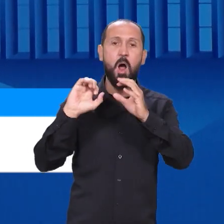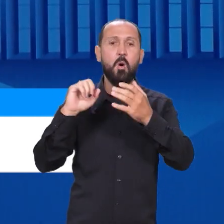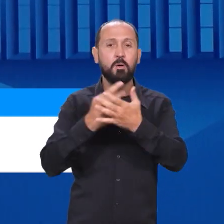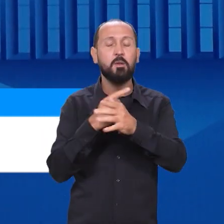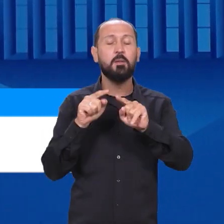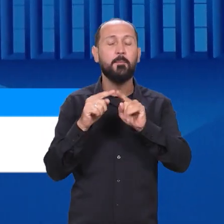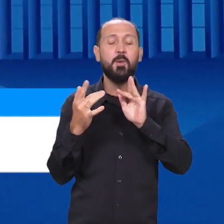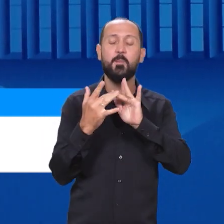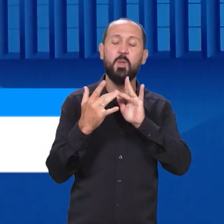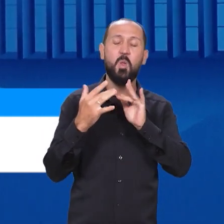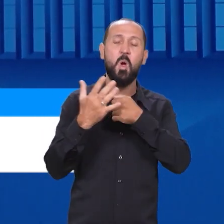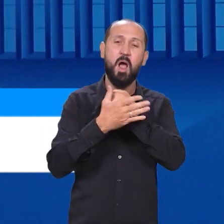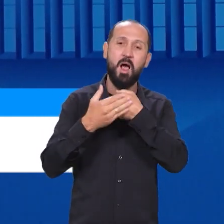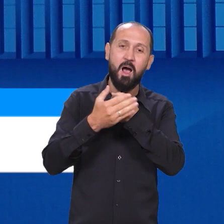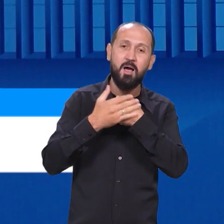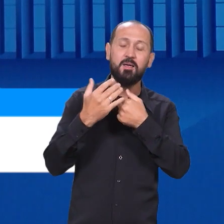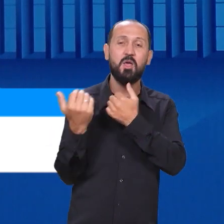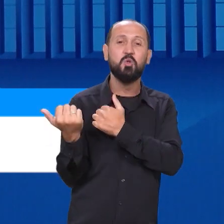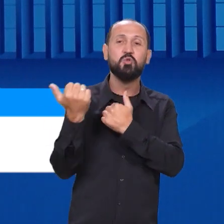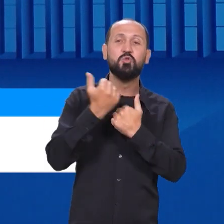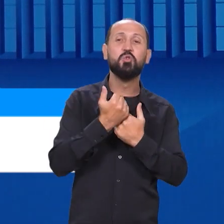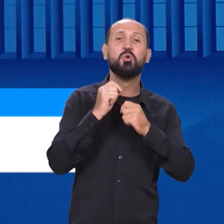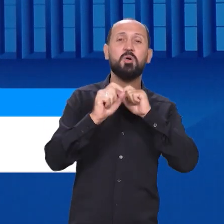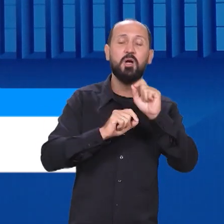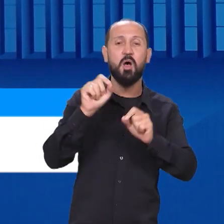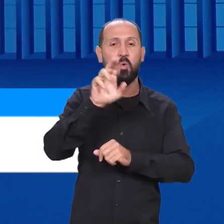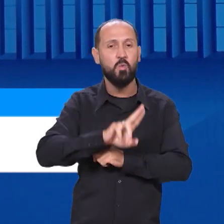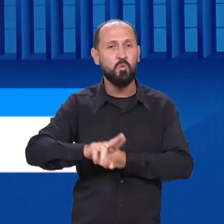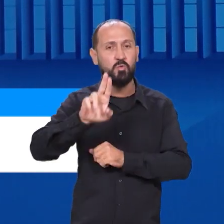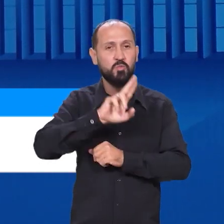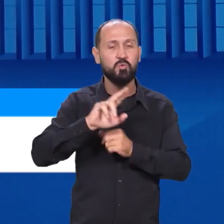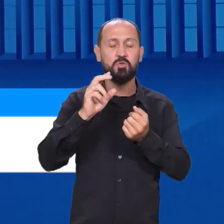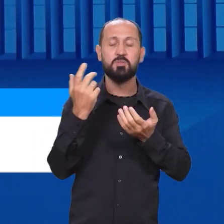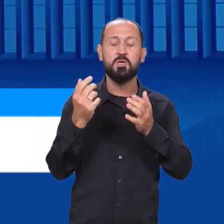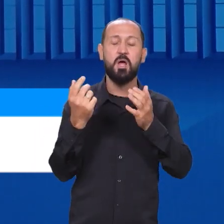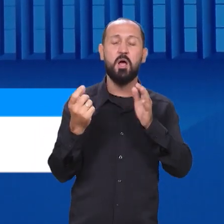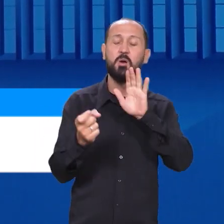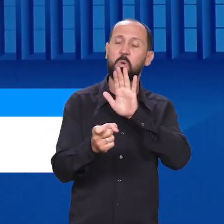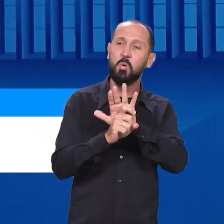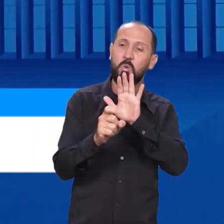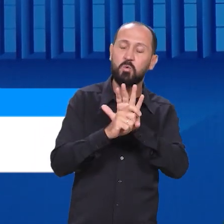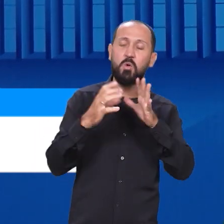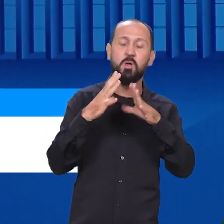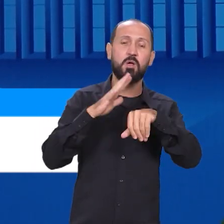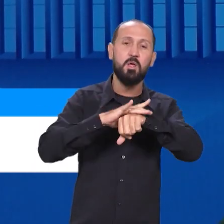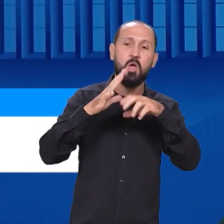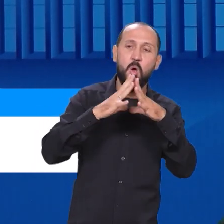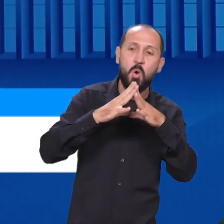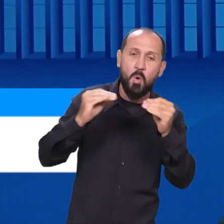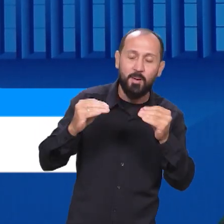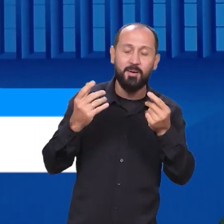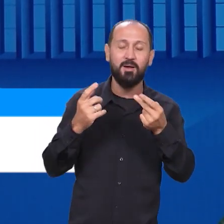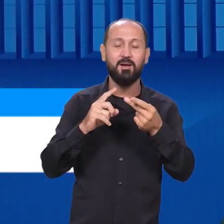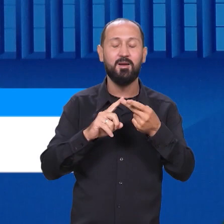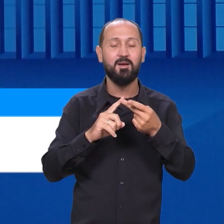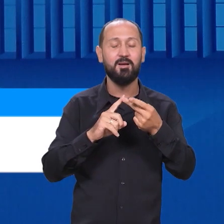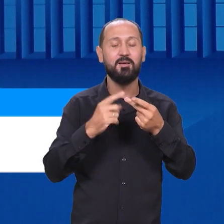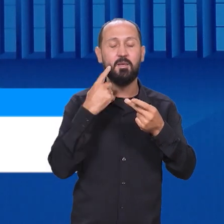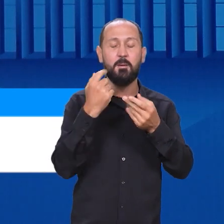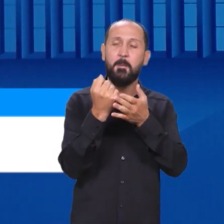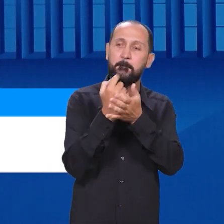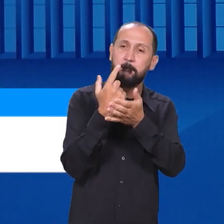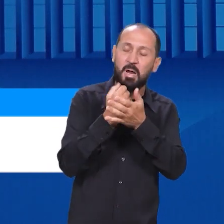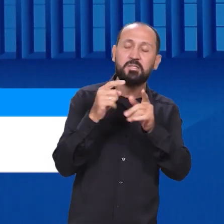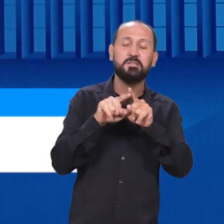são promovidas também pelo afeto, o que poderia substituir a utilização de drogas para curar e de